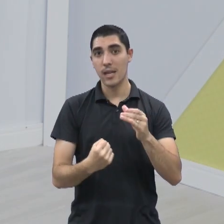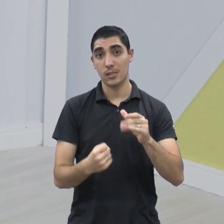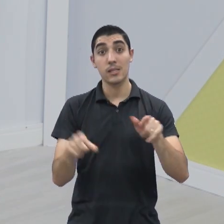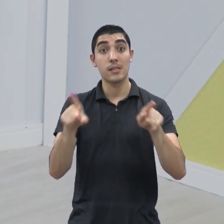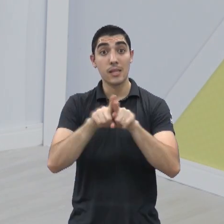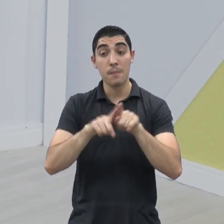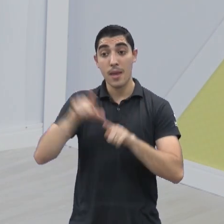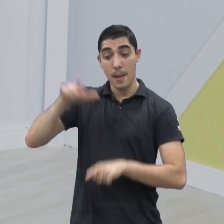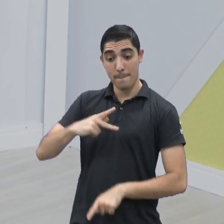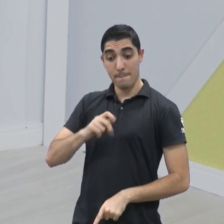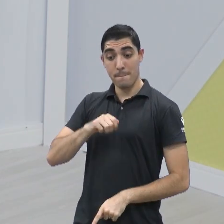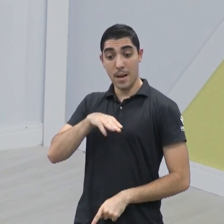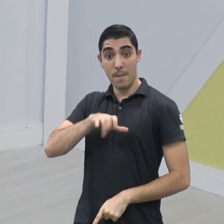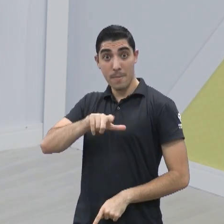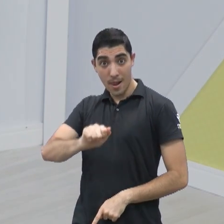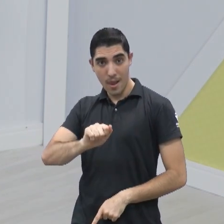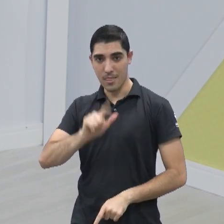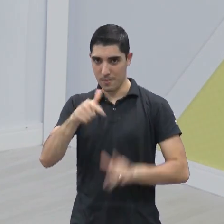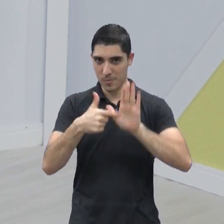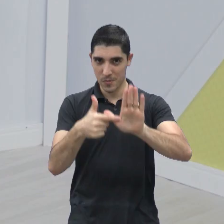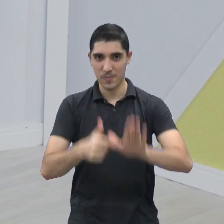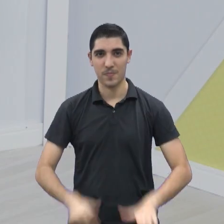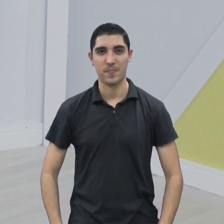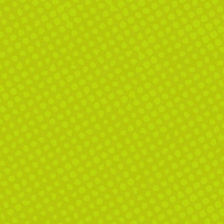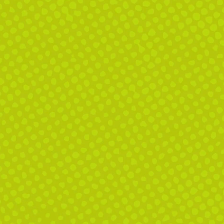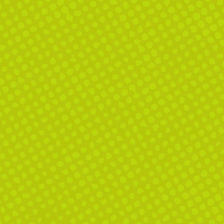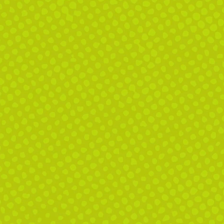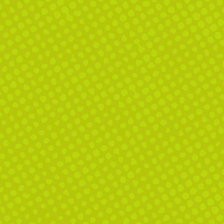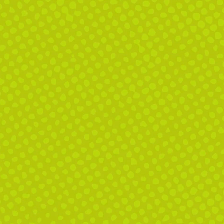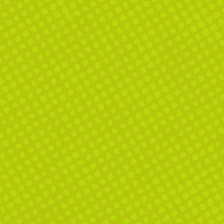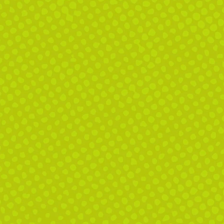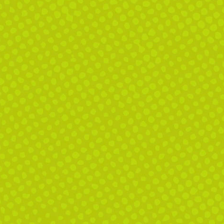Pamela Rosa no Mundial de Roma, hein? Já voltamos.